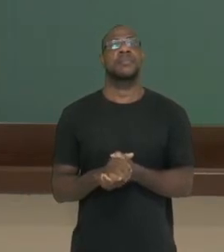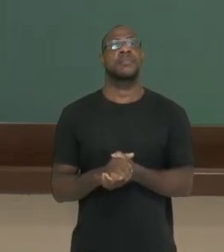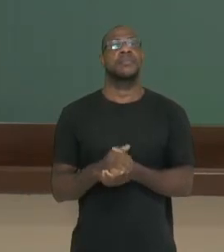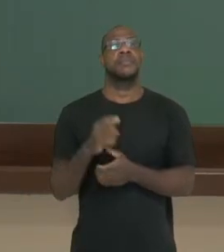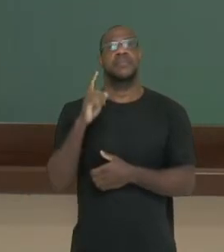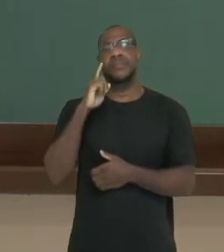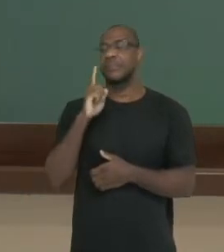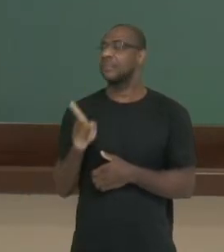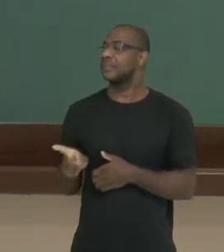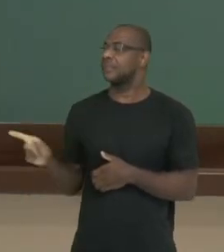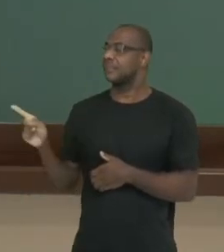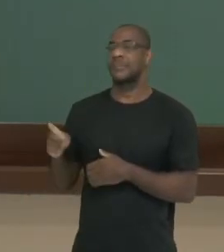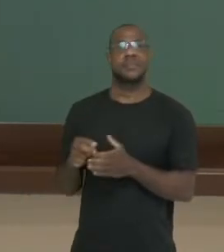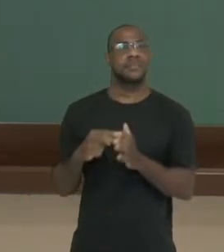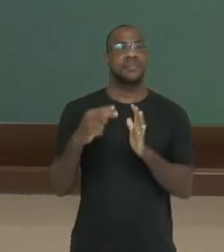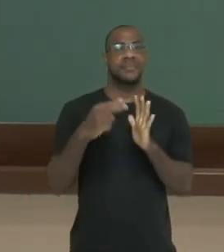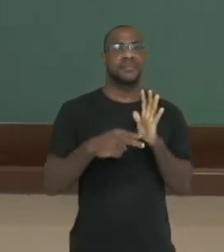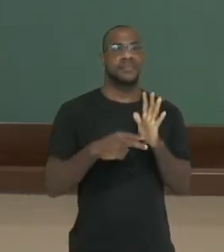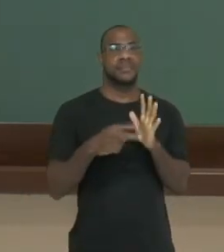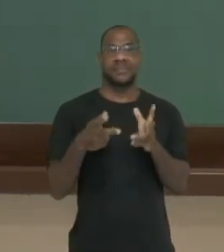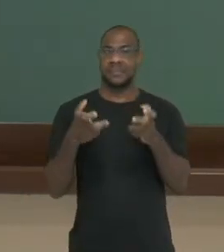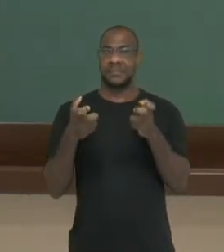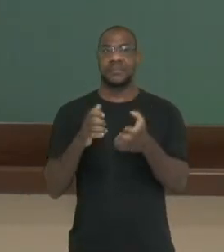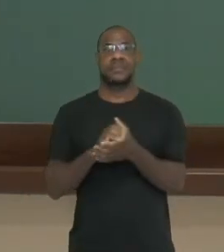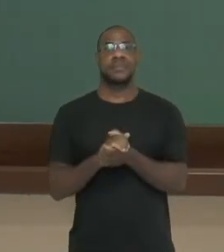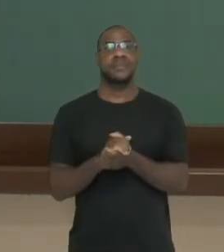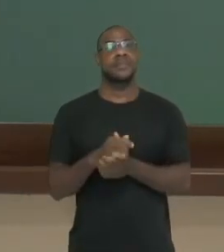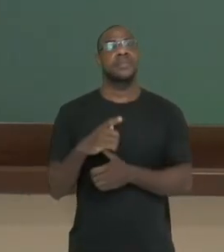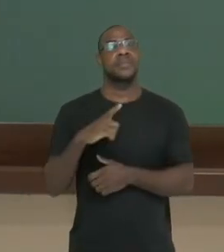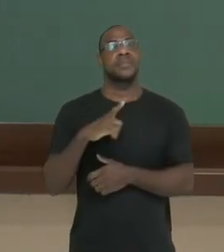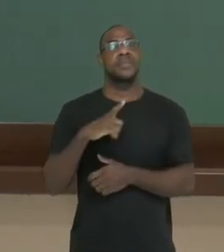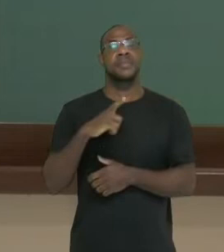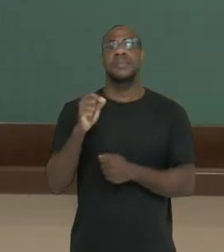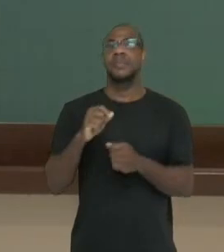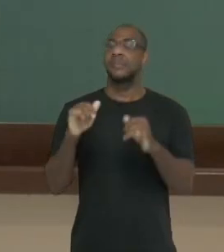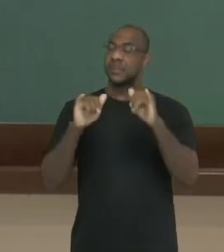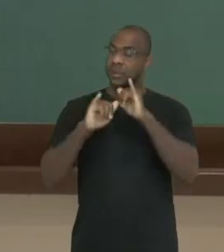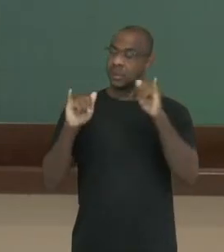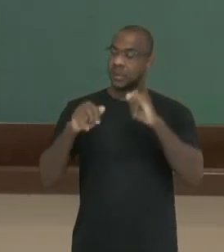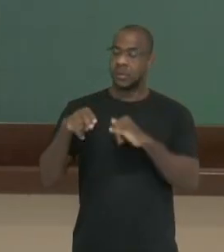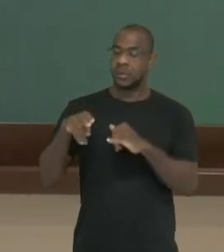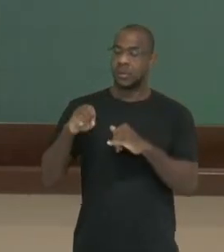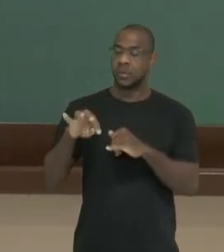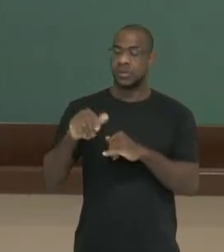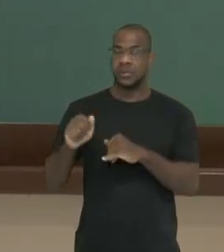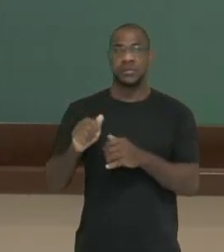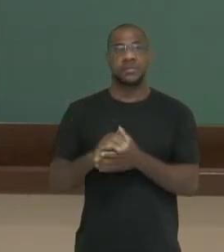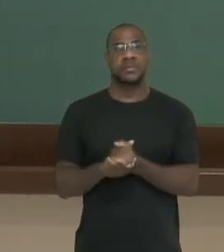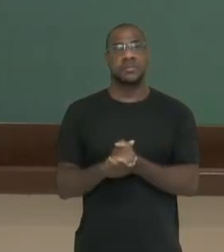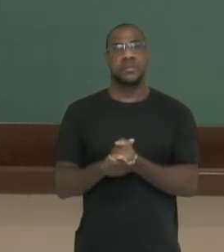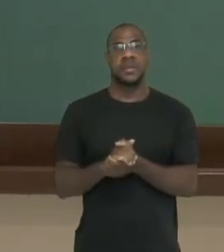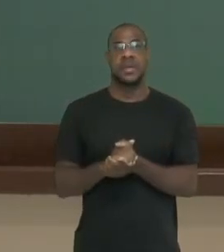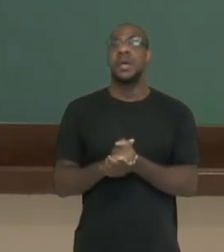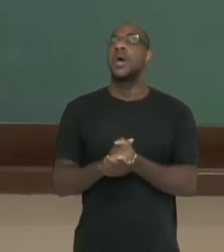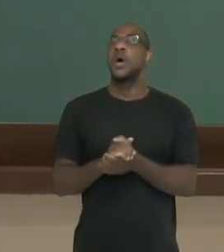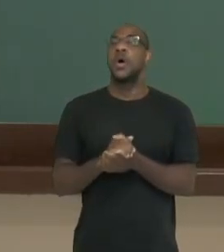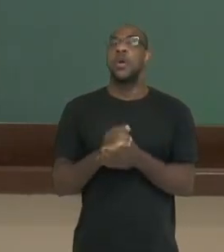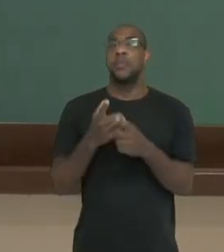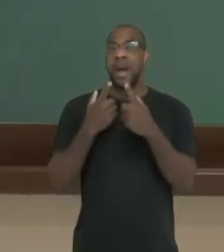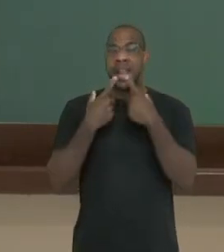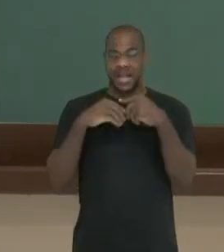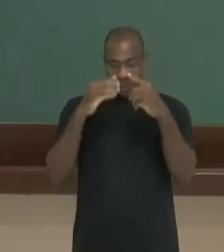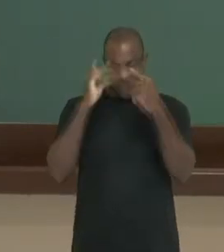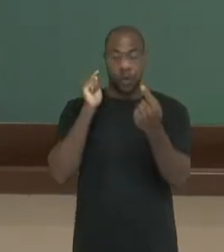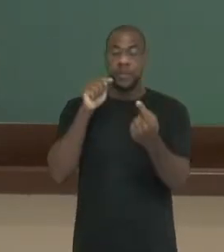para vocês prestarem atenção, né? Então, temos aqui uma notícia, uma linguagem objetiva, né?